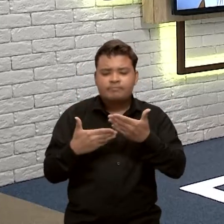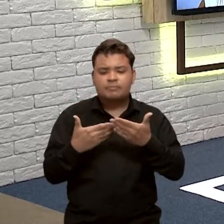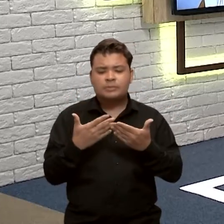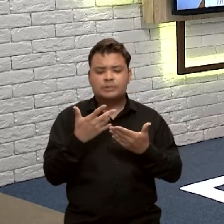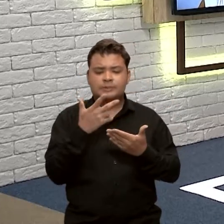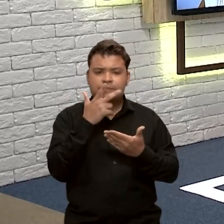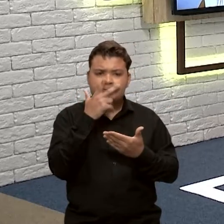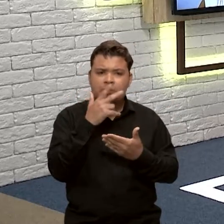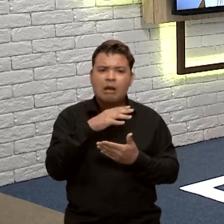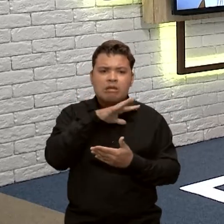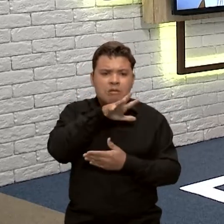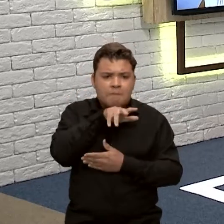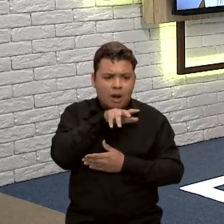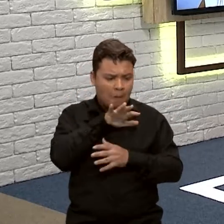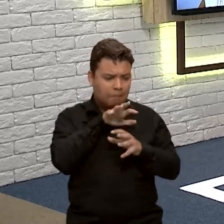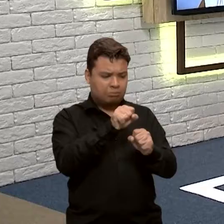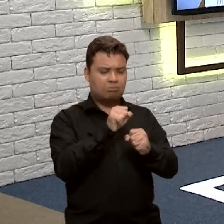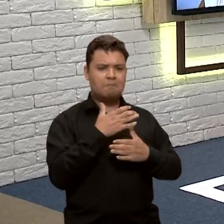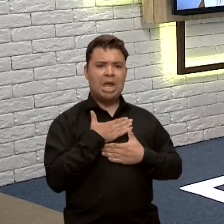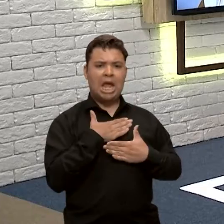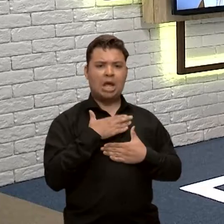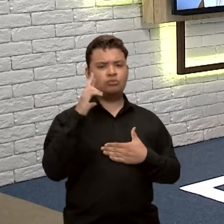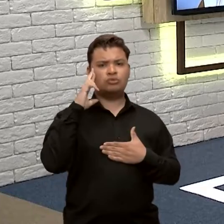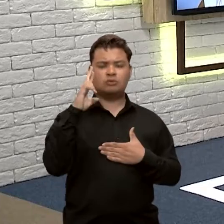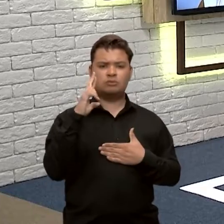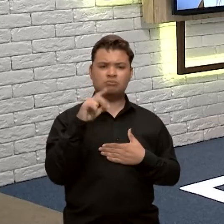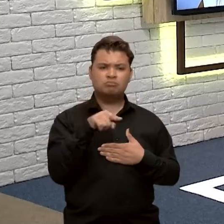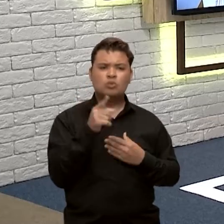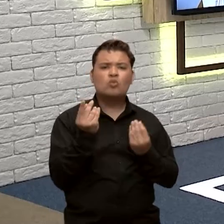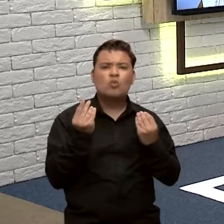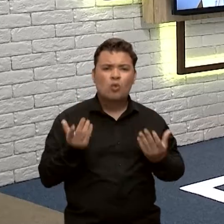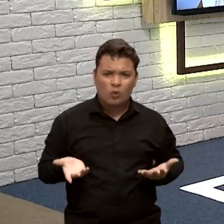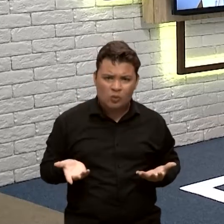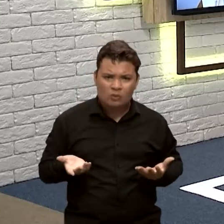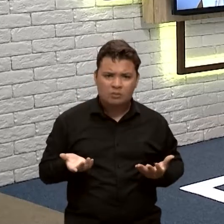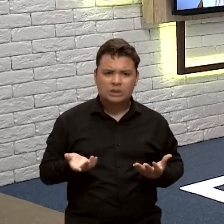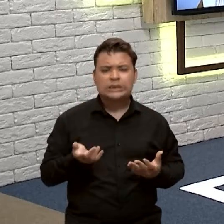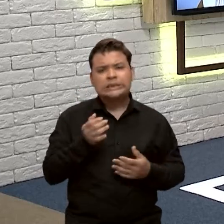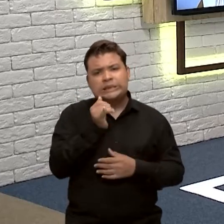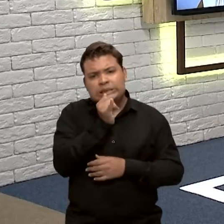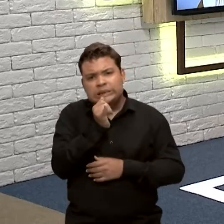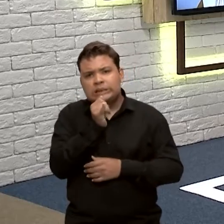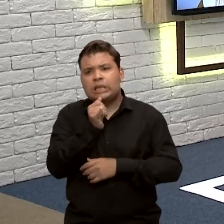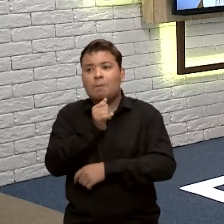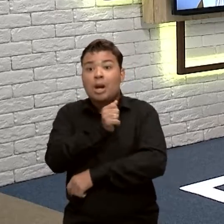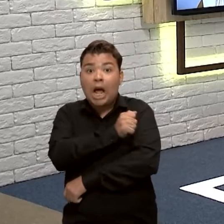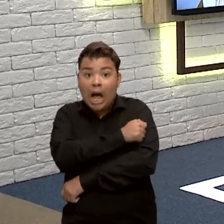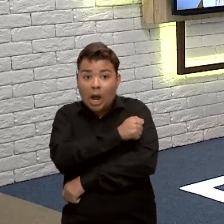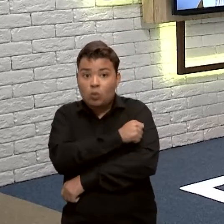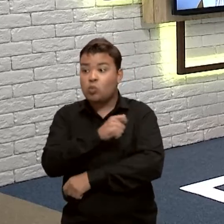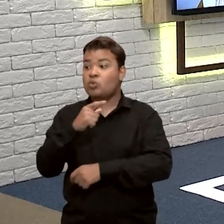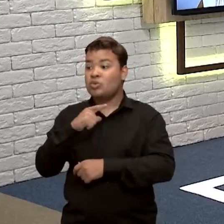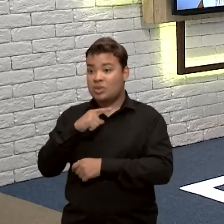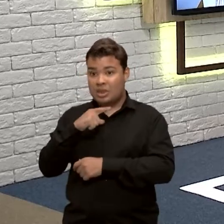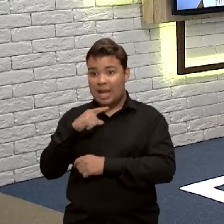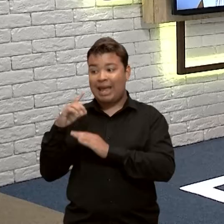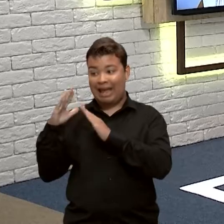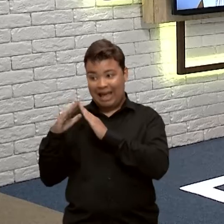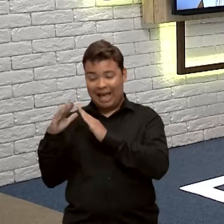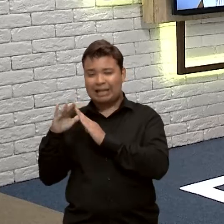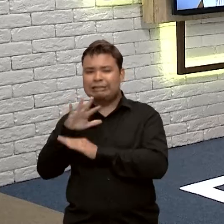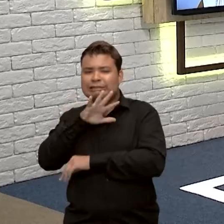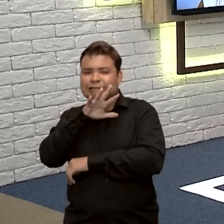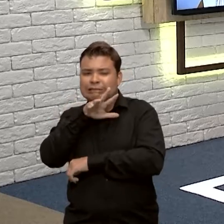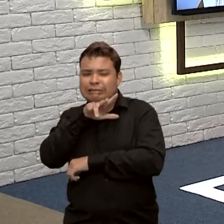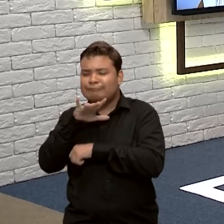posse, né, de animais na casa dos estudantes. Os estudantes podem levar os seus bichinhos de estimação que